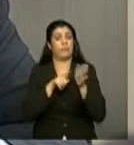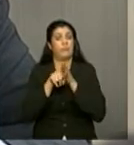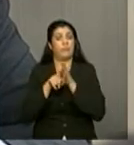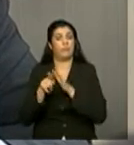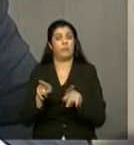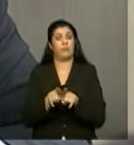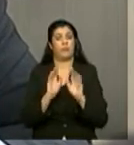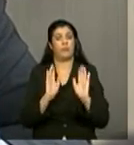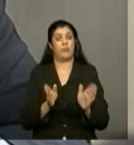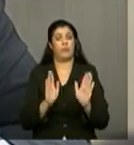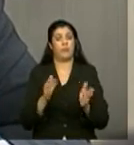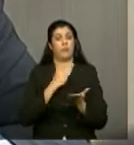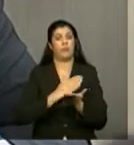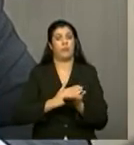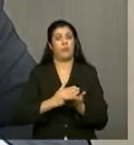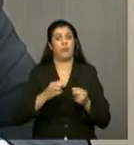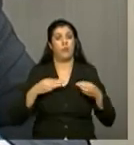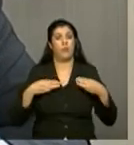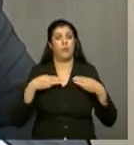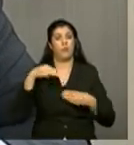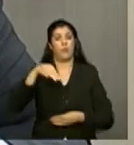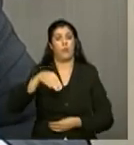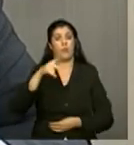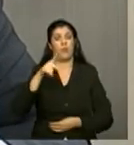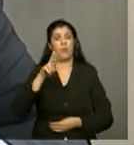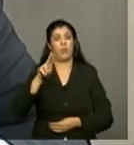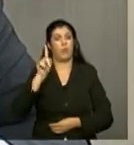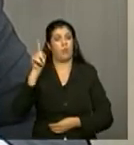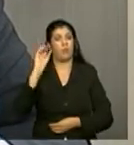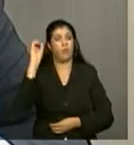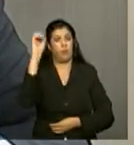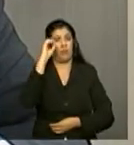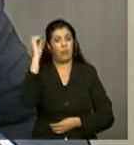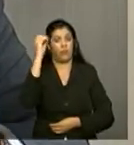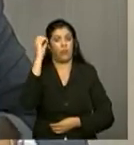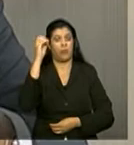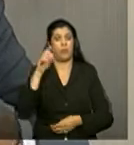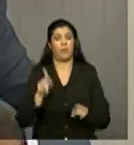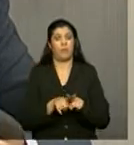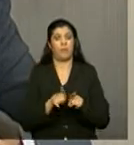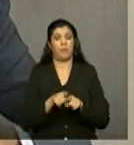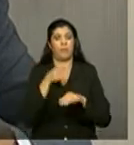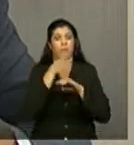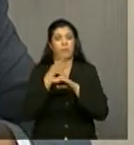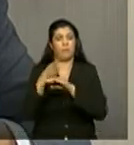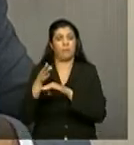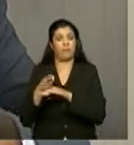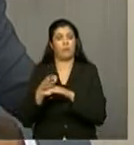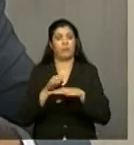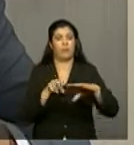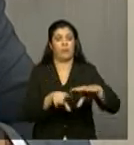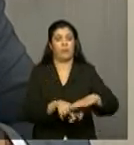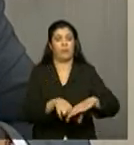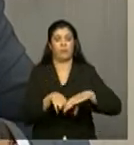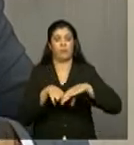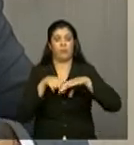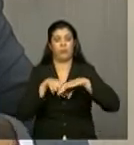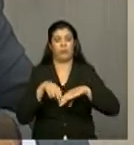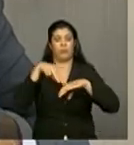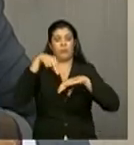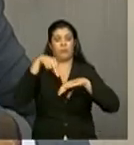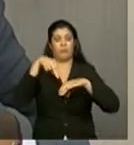que está no ministério público federal do rio grande do sul nós fazemos a exumação ea perícia